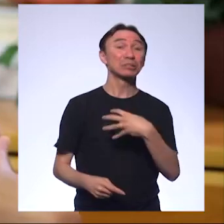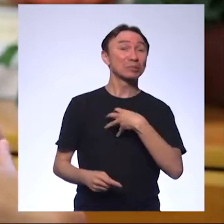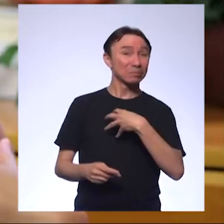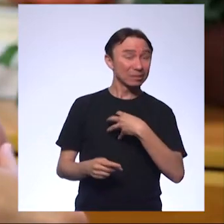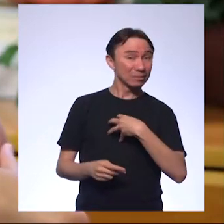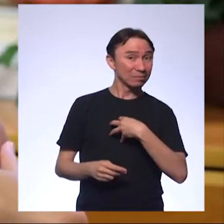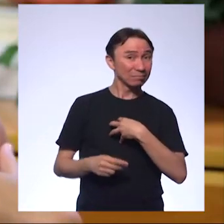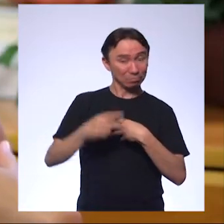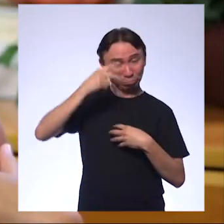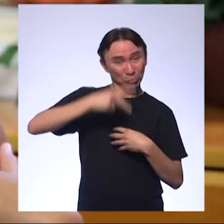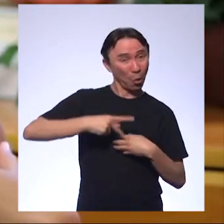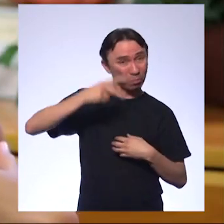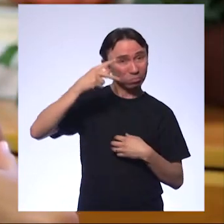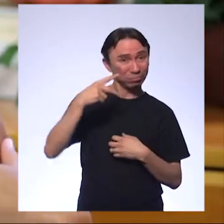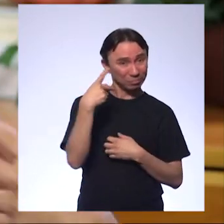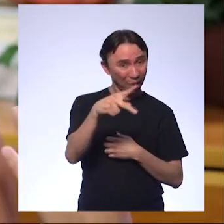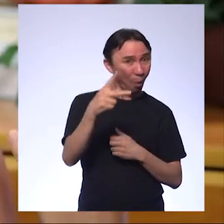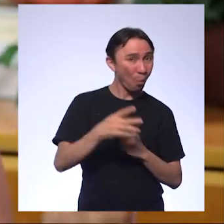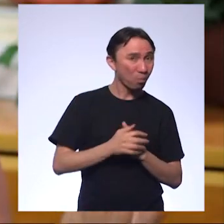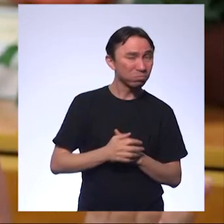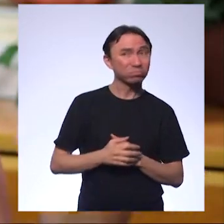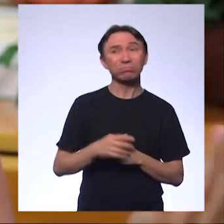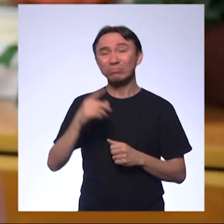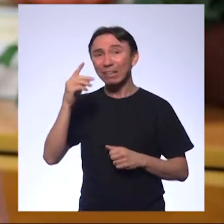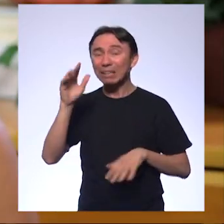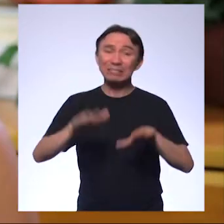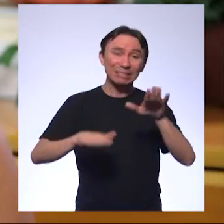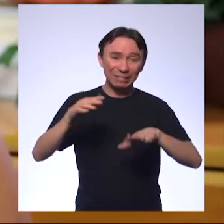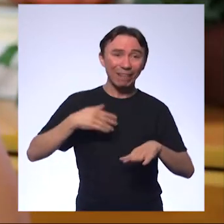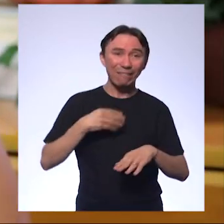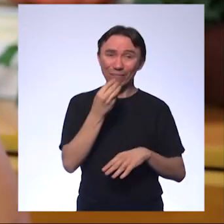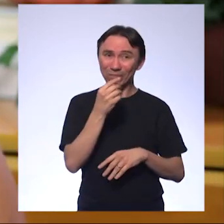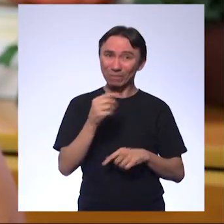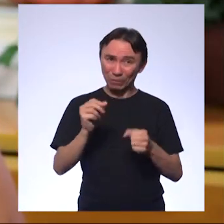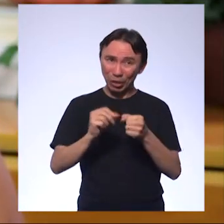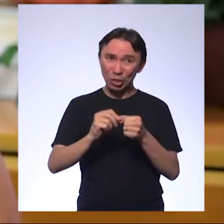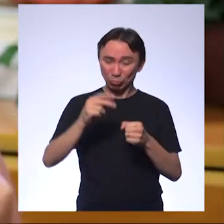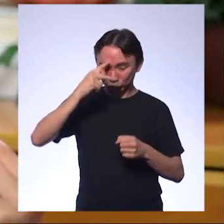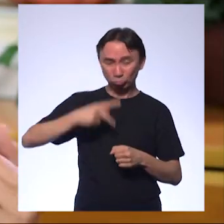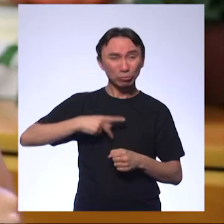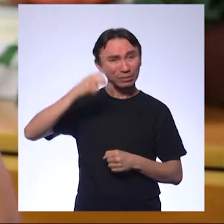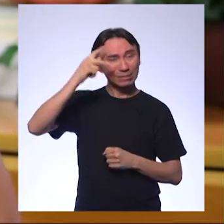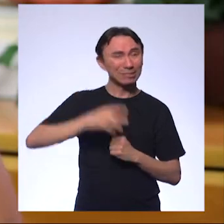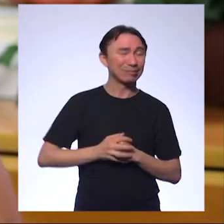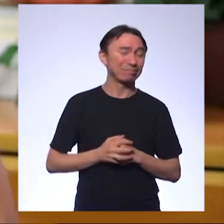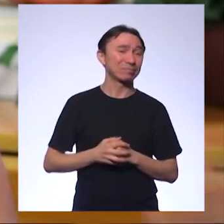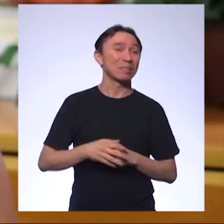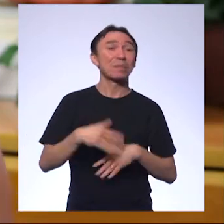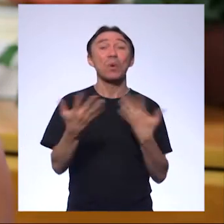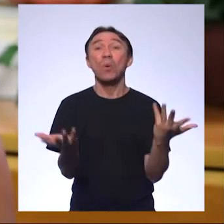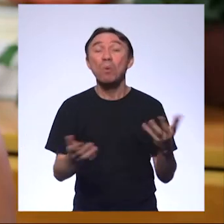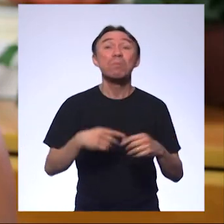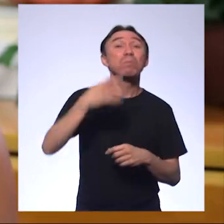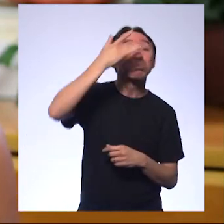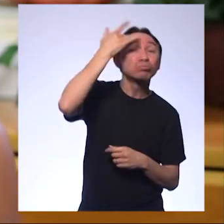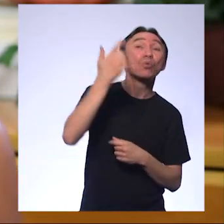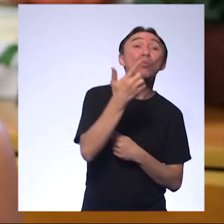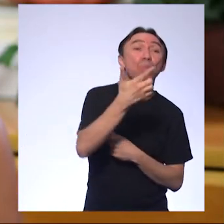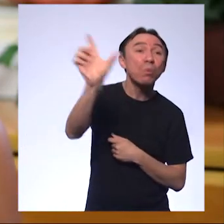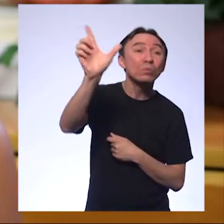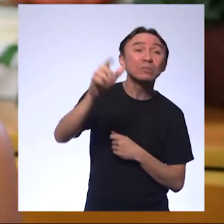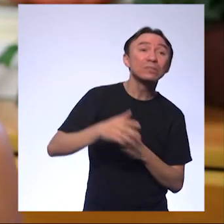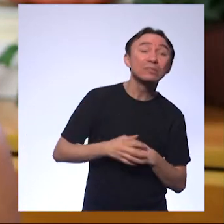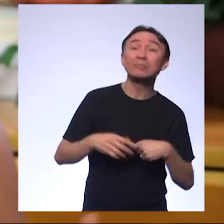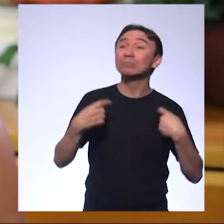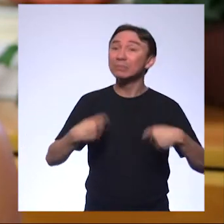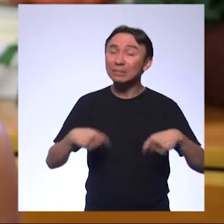a única pessoa que está sendo afetada provavelmente é você. Mas quando isso envolve outra pessoa, ou você lida com o sentimento,